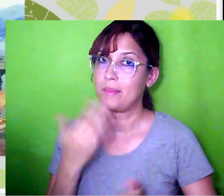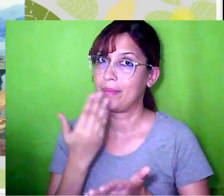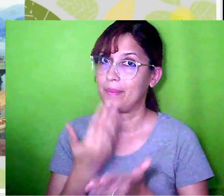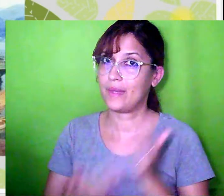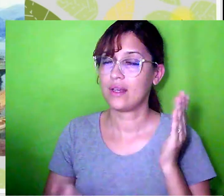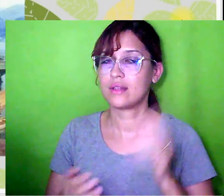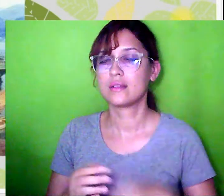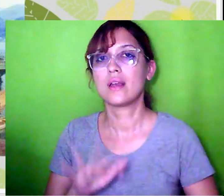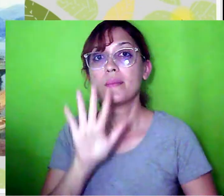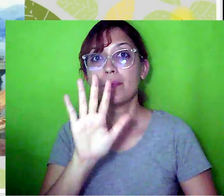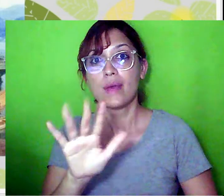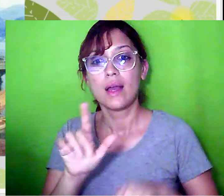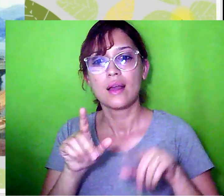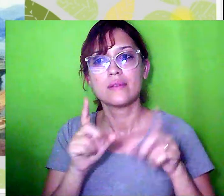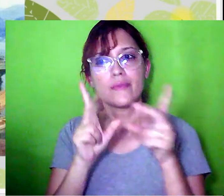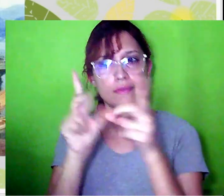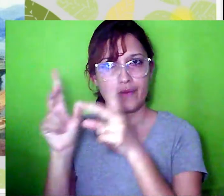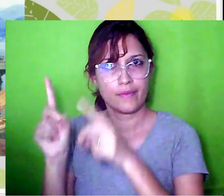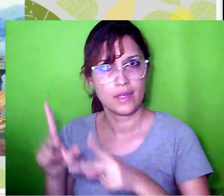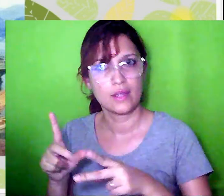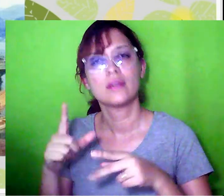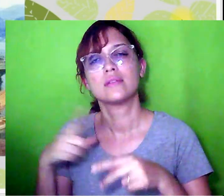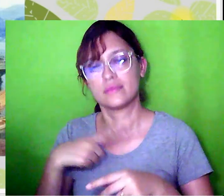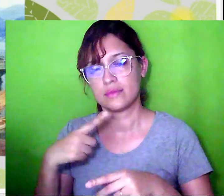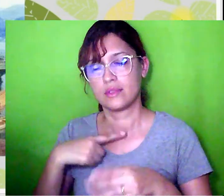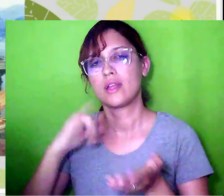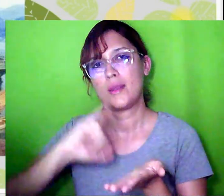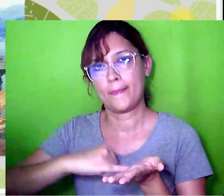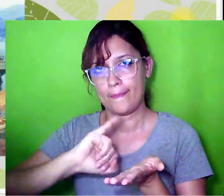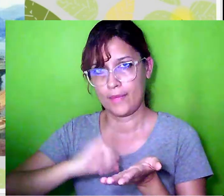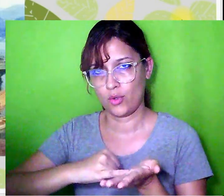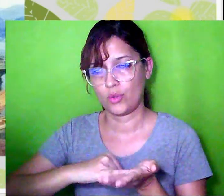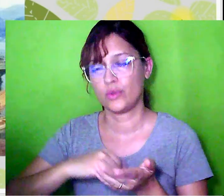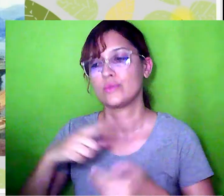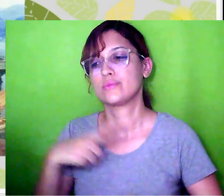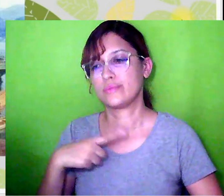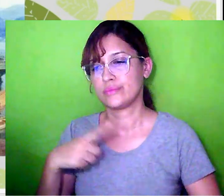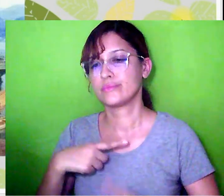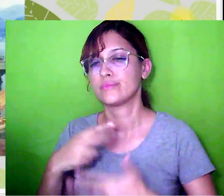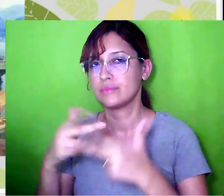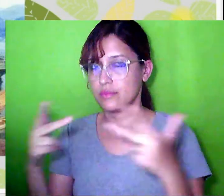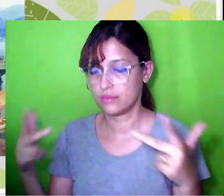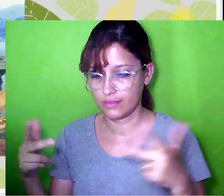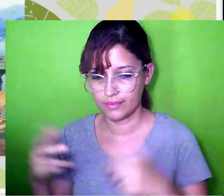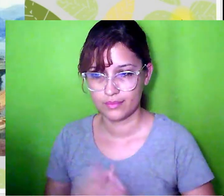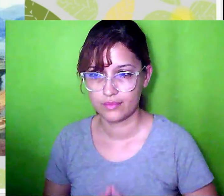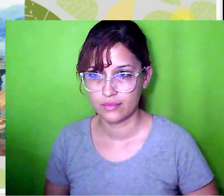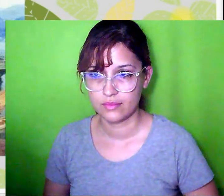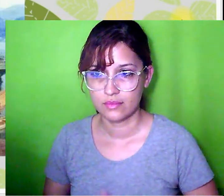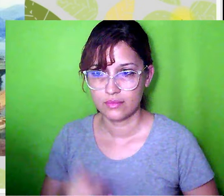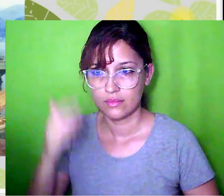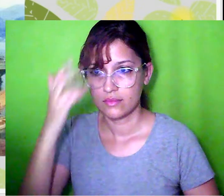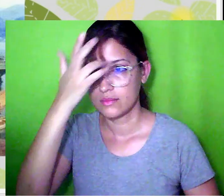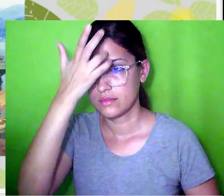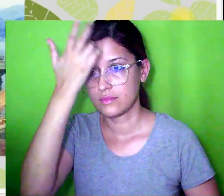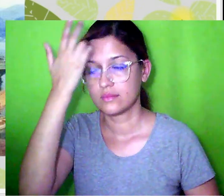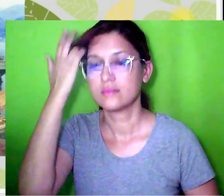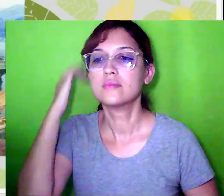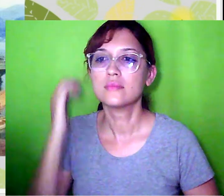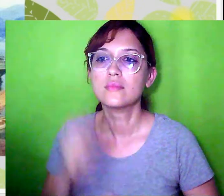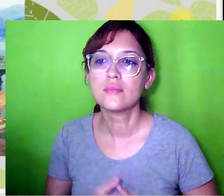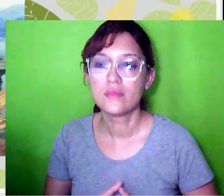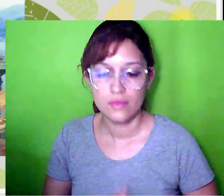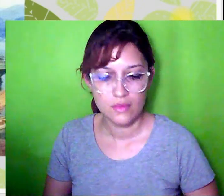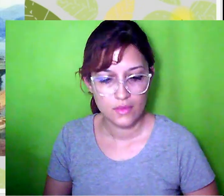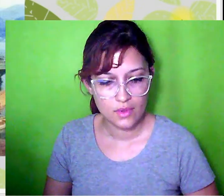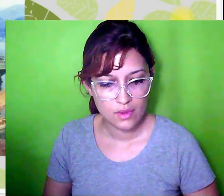não alegrou muito os portugueses, porque eles perceberam que eles iam ter grandes perdas, como a arrecadação de impostos, por